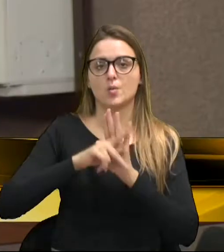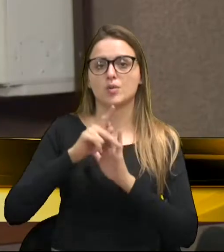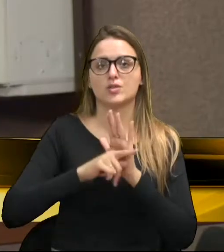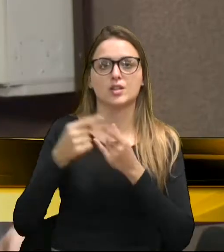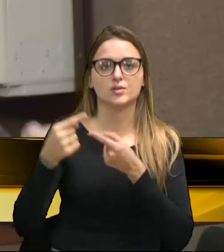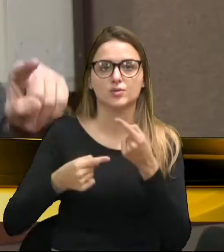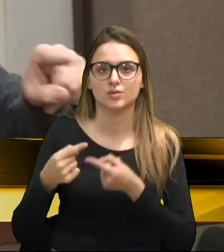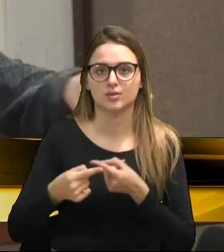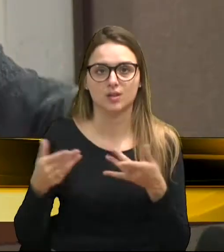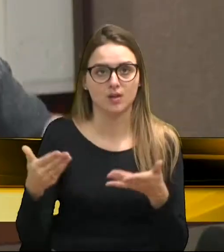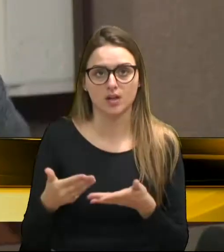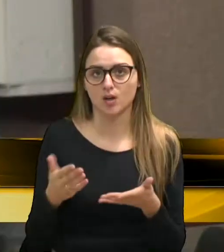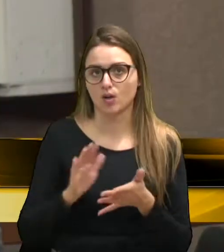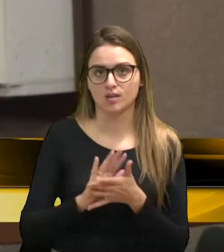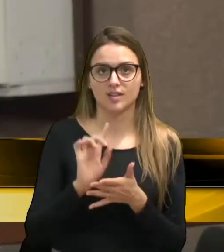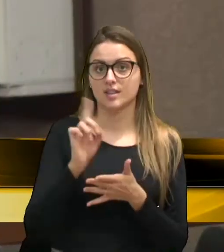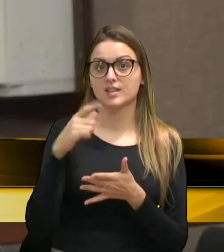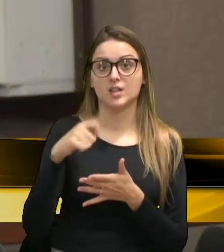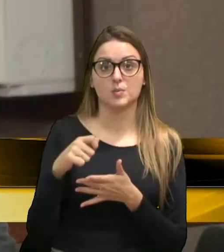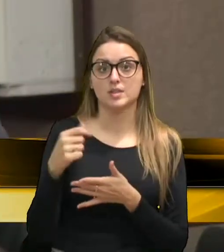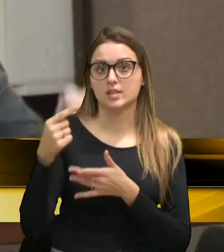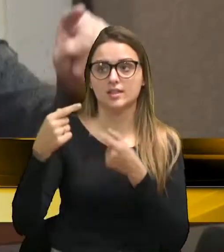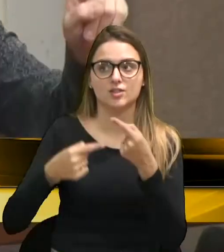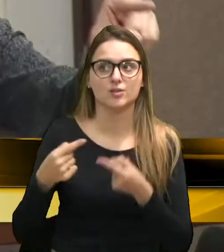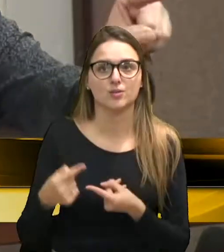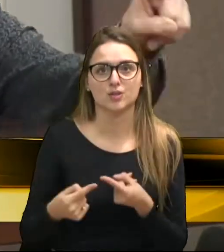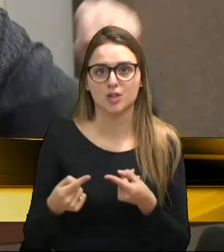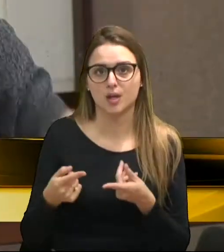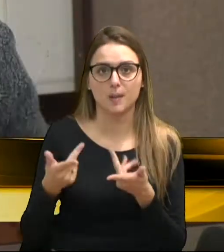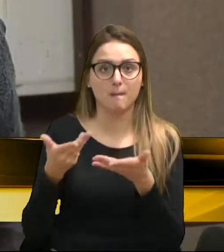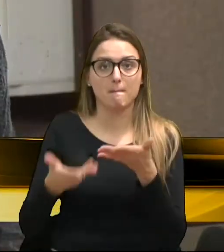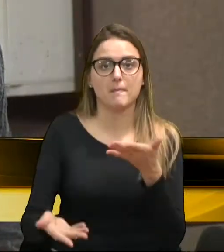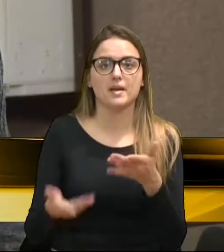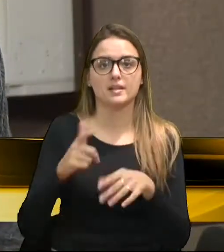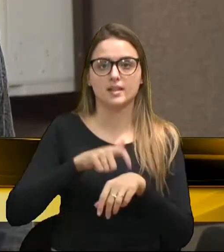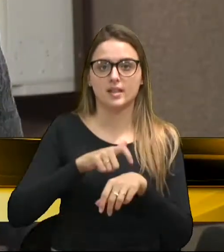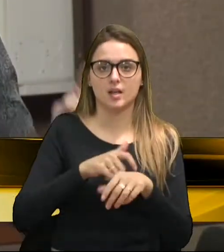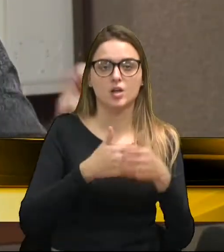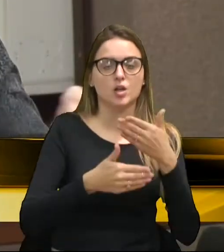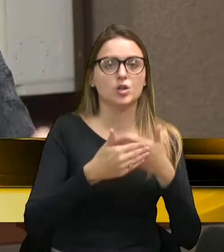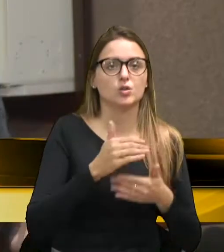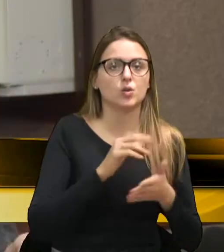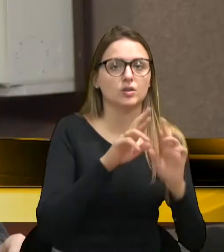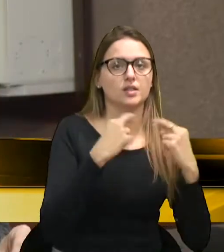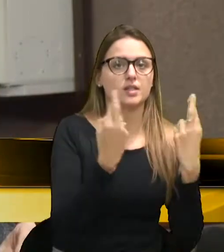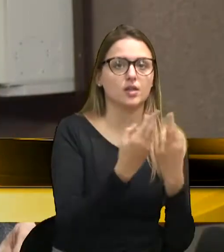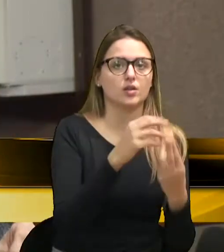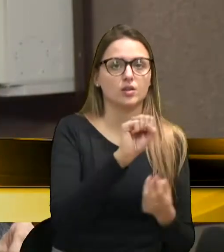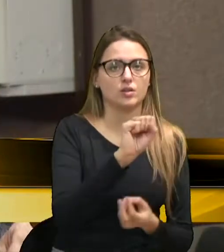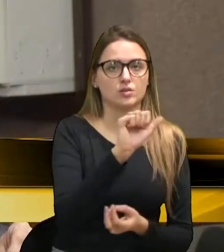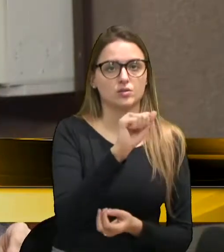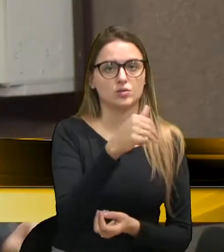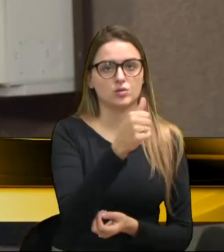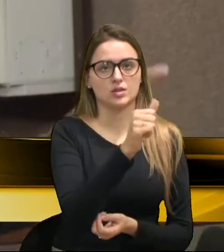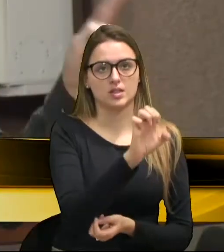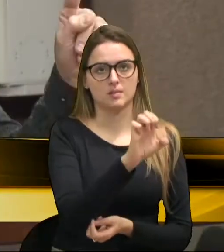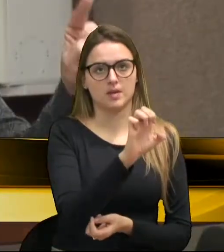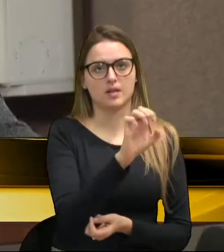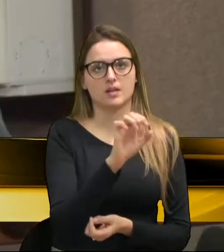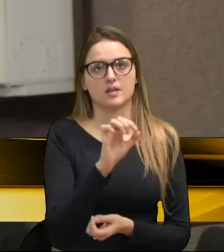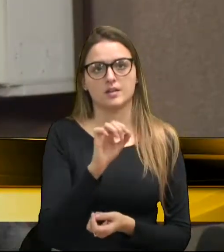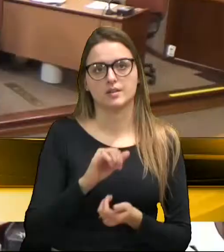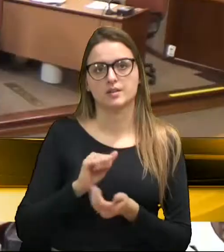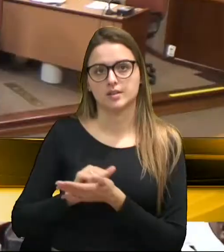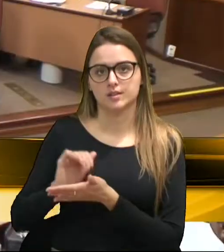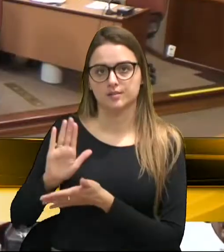agora. Não precisaria a gente desgastar o nosso tempo. Se nas reuniões que foi feita no SAMAI, tivesse... Questão de ordem, presidente. Questão